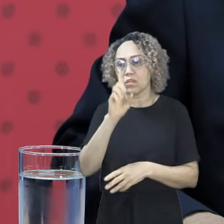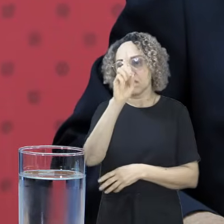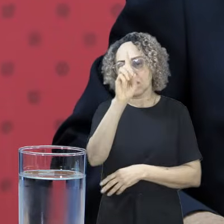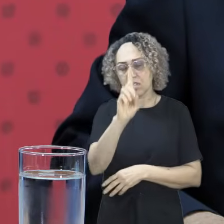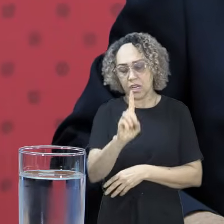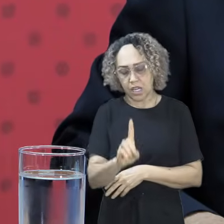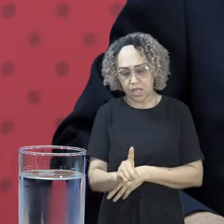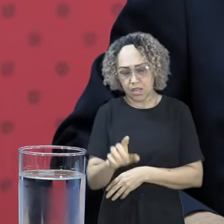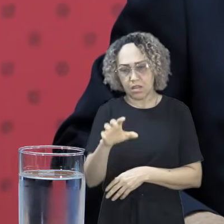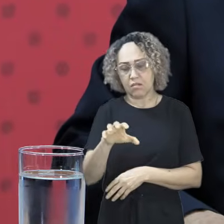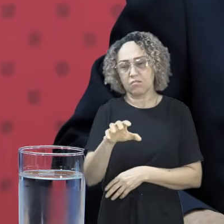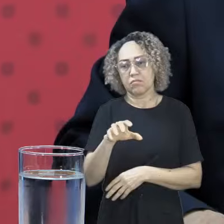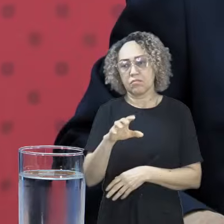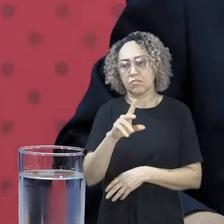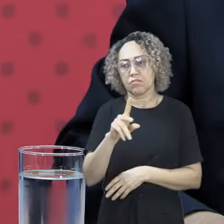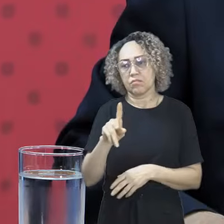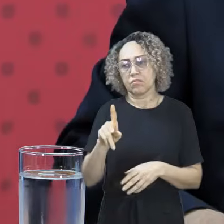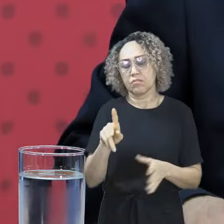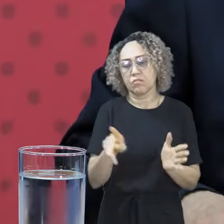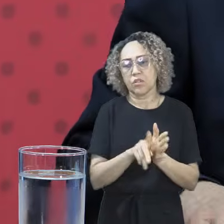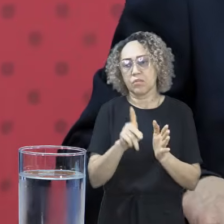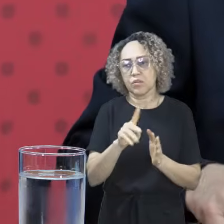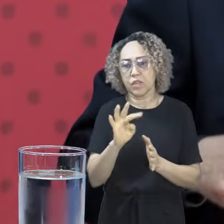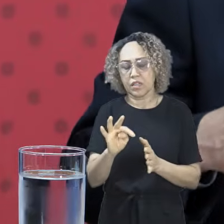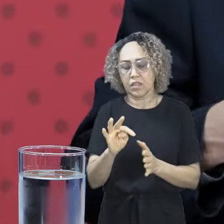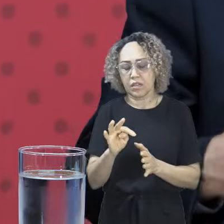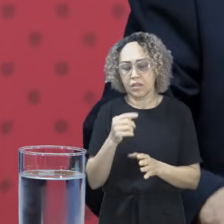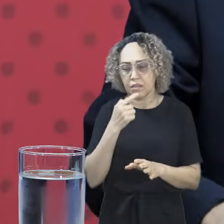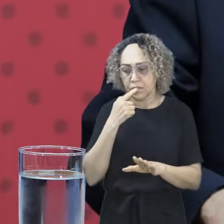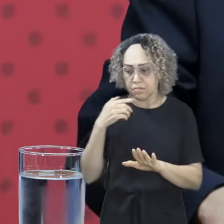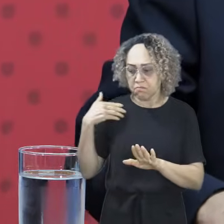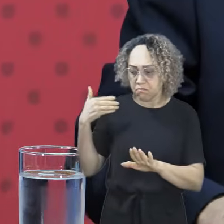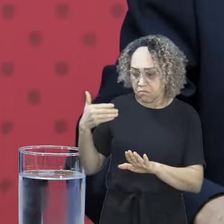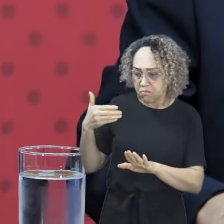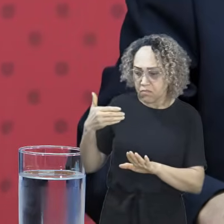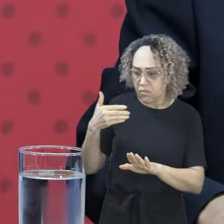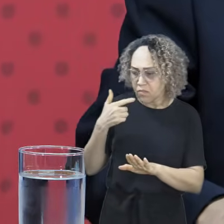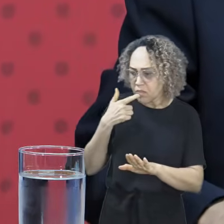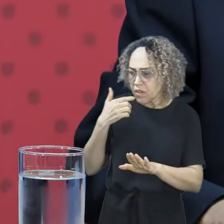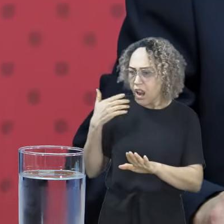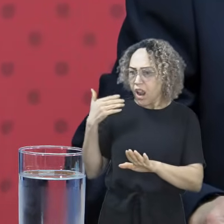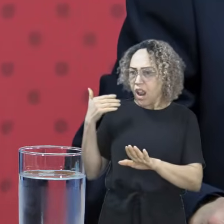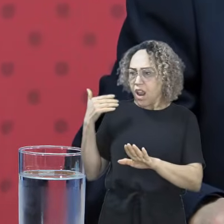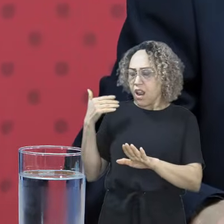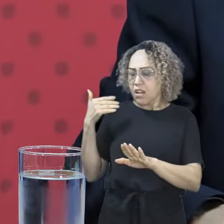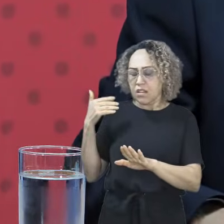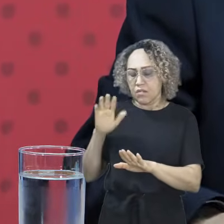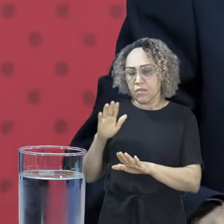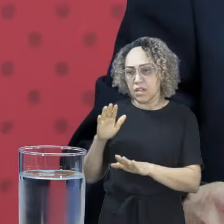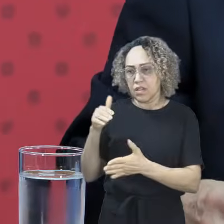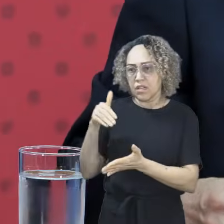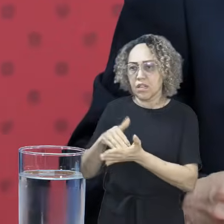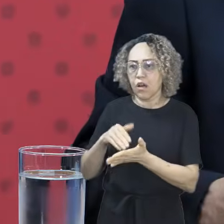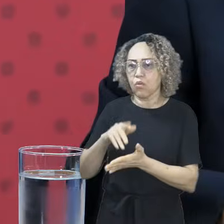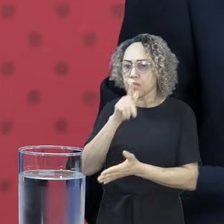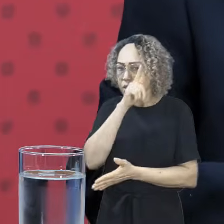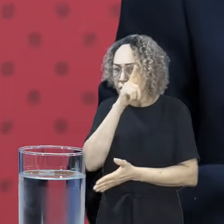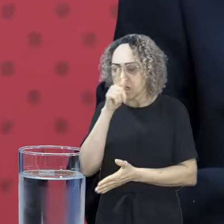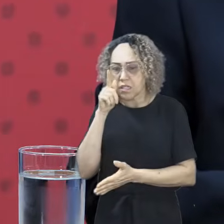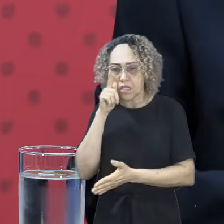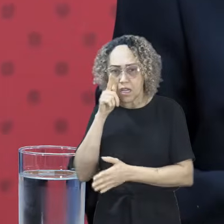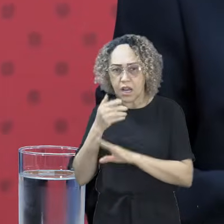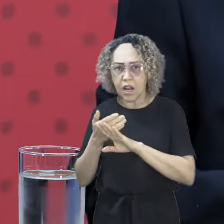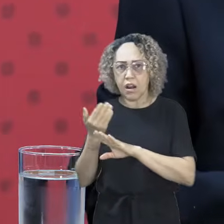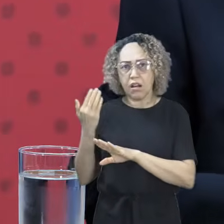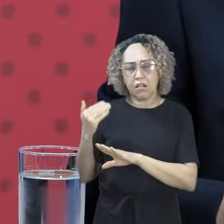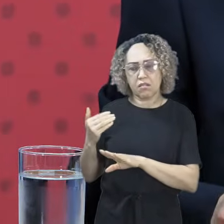construído não agora, no último período, mas na última gestão do nosso partido, né?